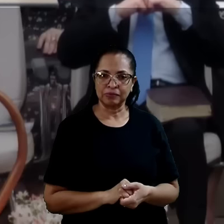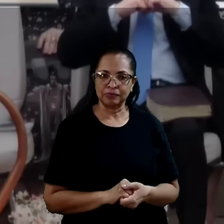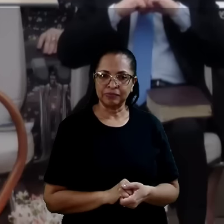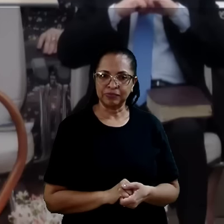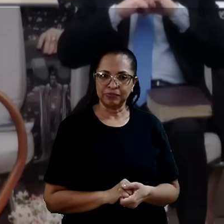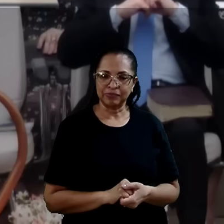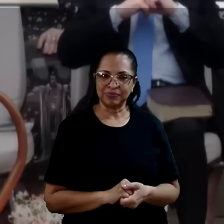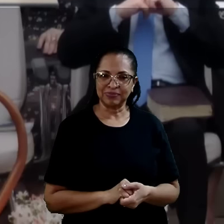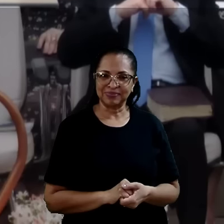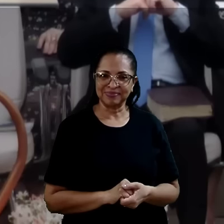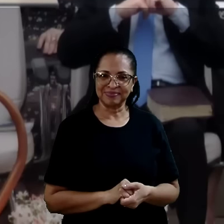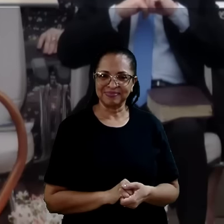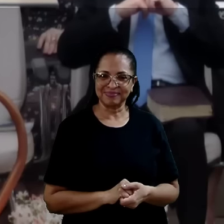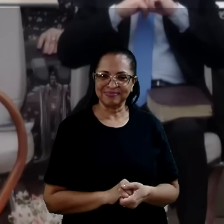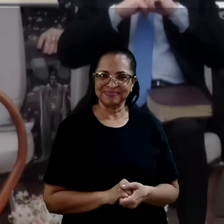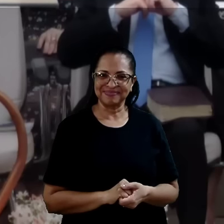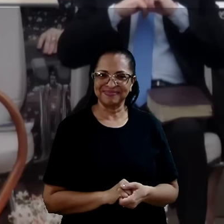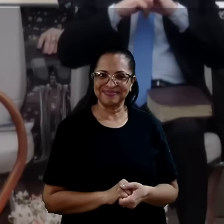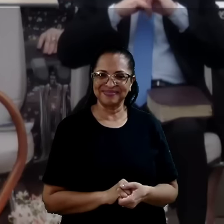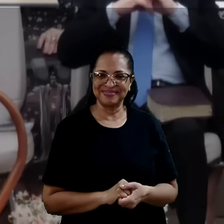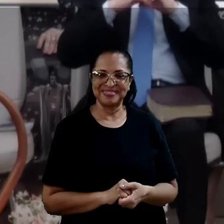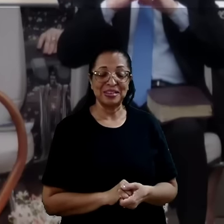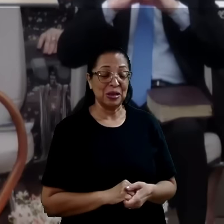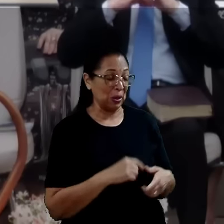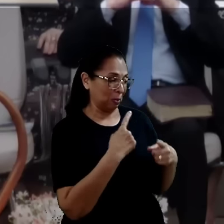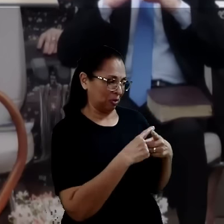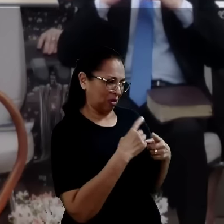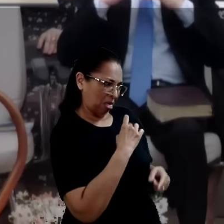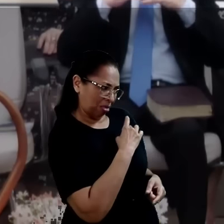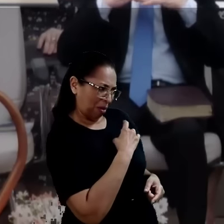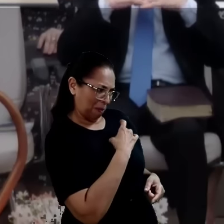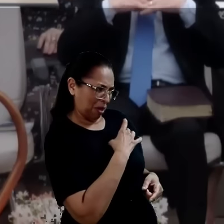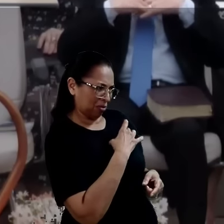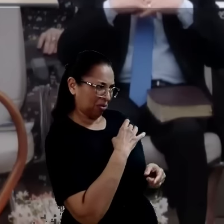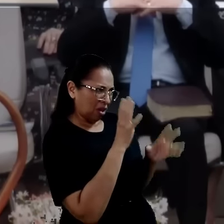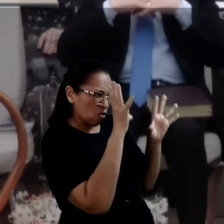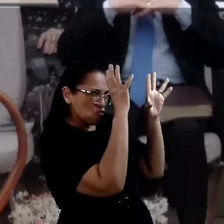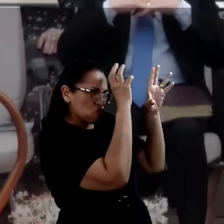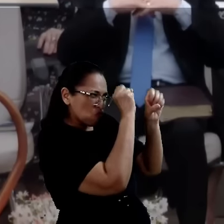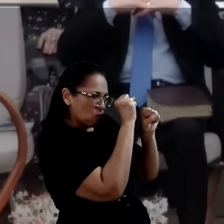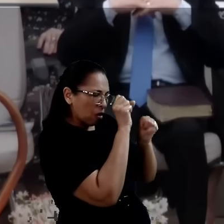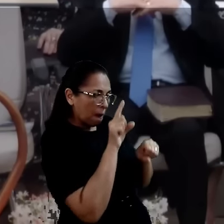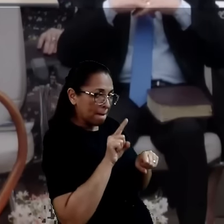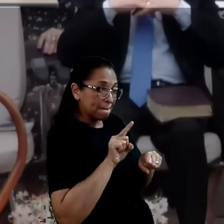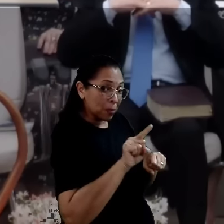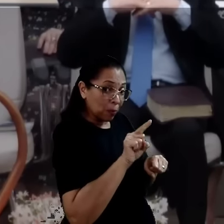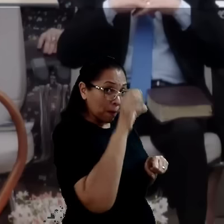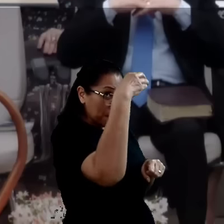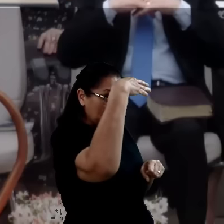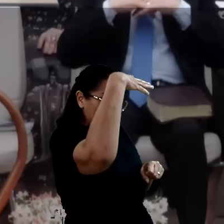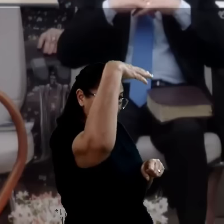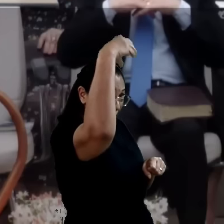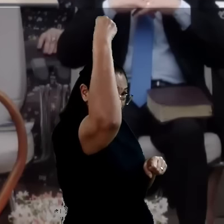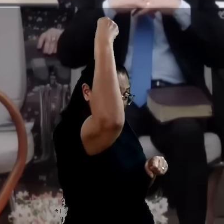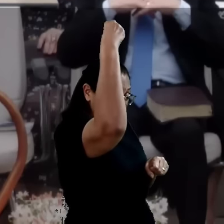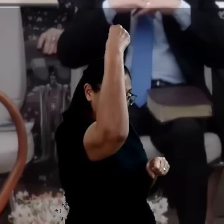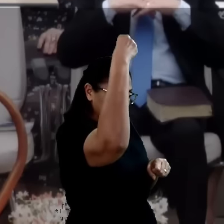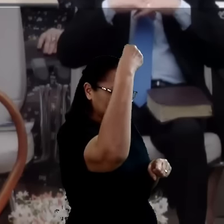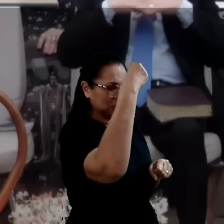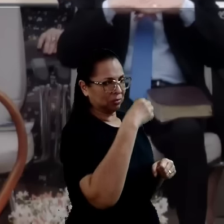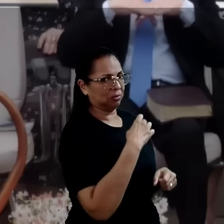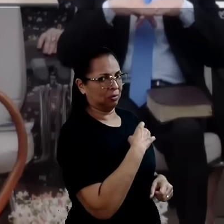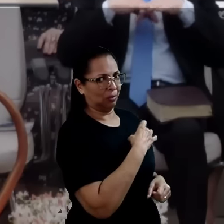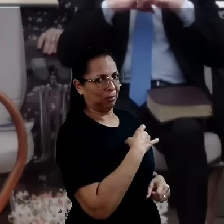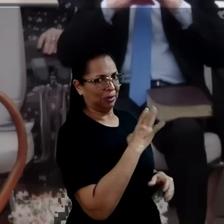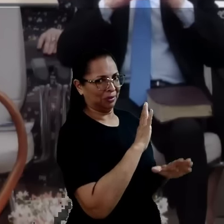ele diz a maioria das vezes eu preferi o escuro e ela dizia filho você estava